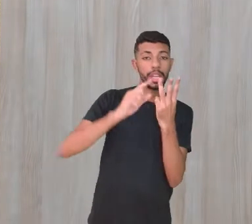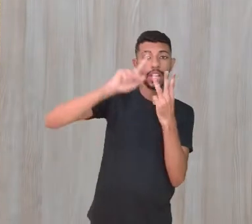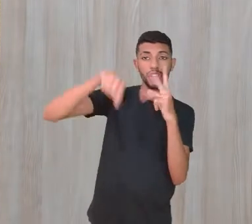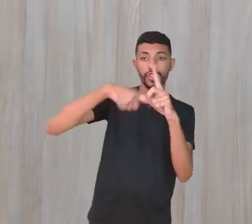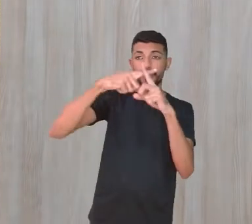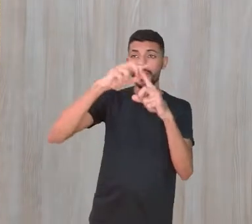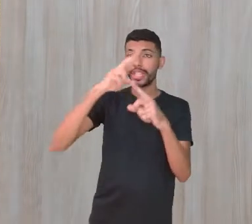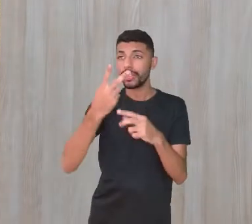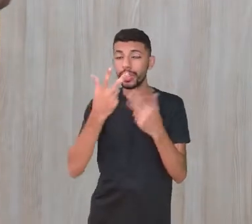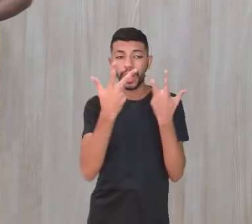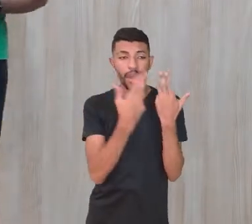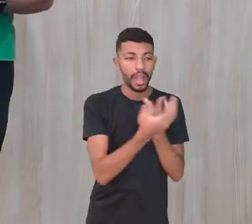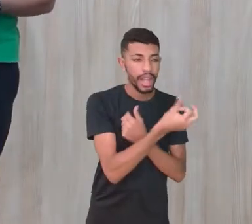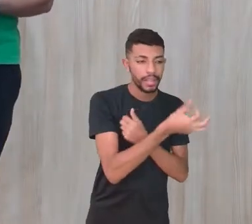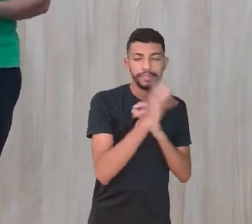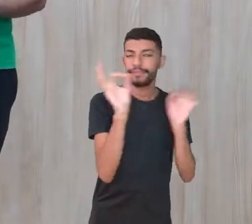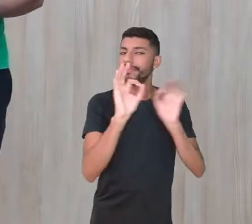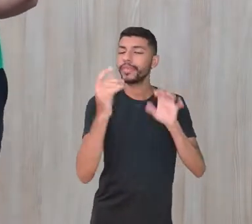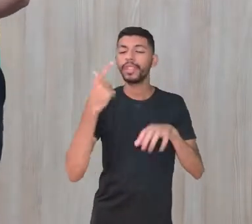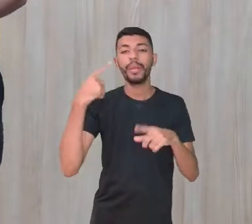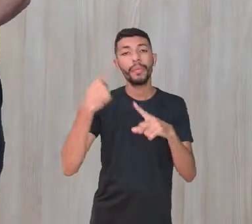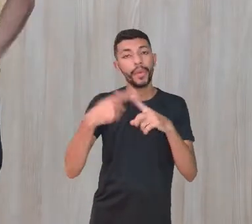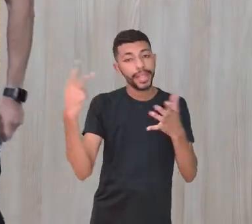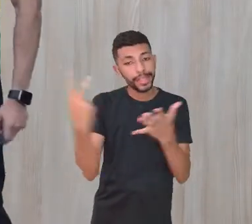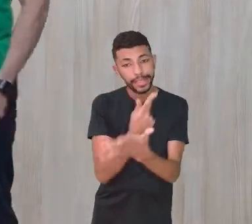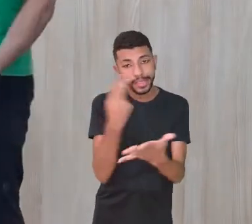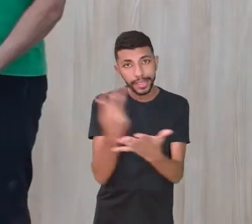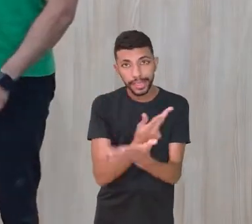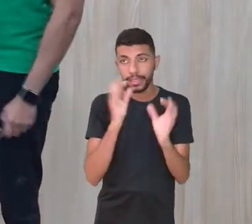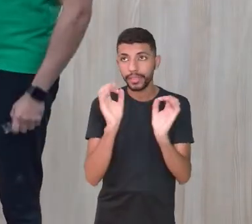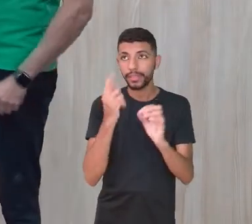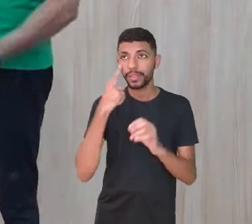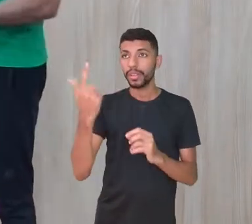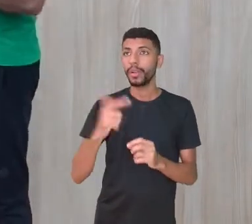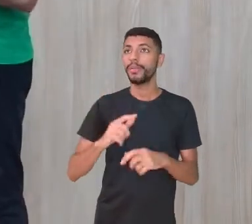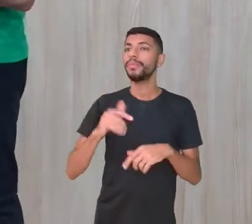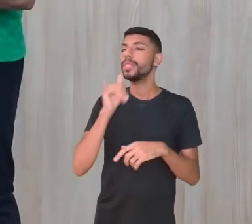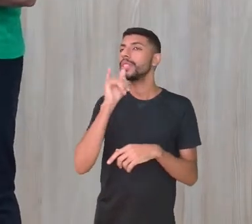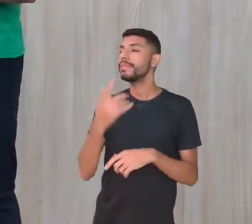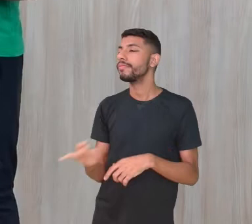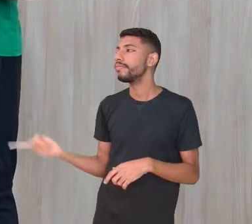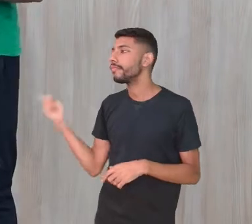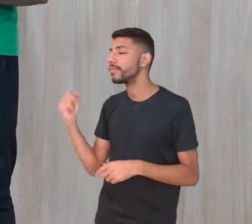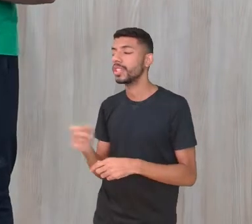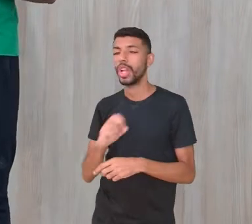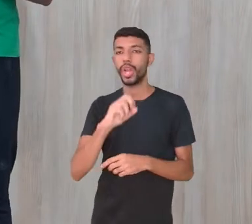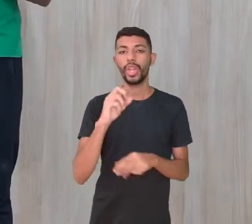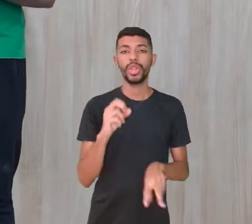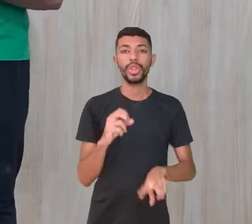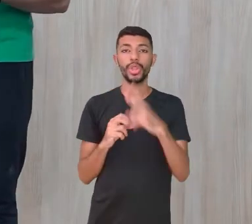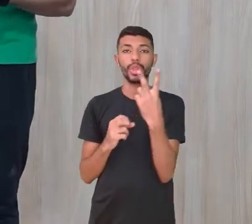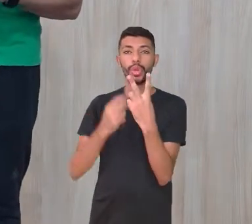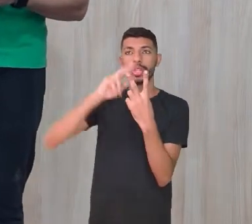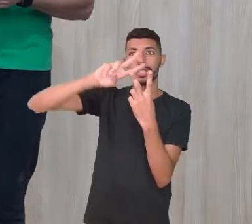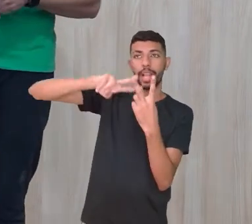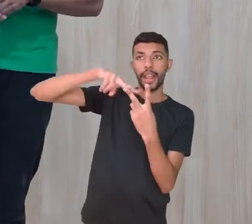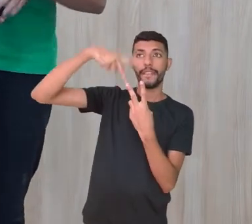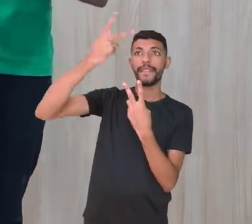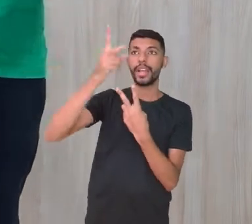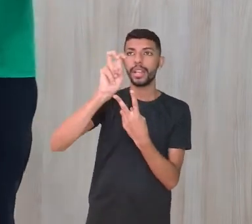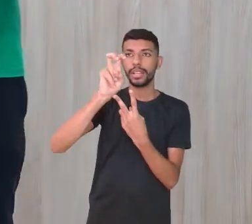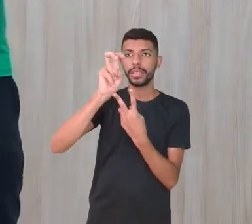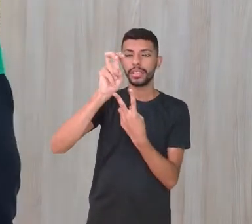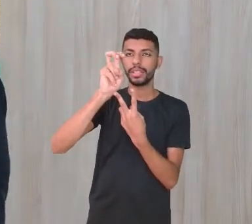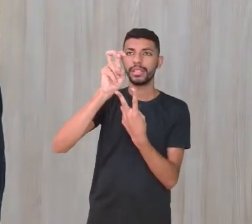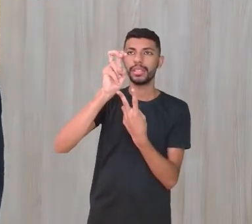a 6, porque você vai errar aí a questão, certo? Quando eu tenho aqui, ó, 2 elevado à quinta potência, a gente só